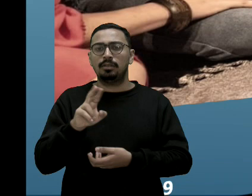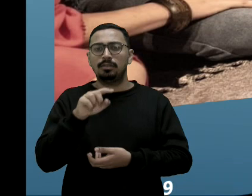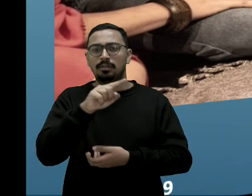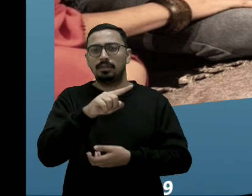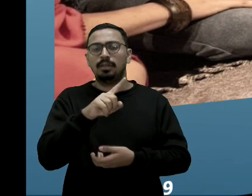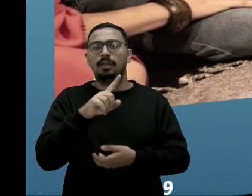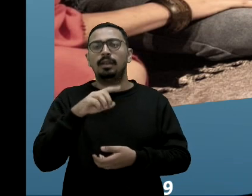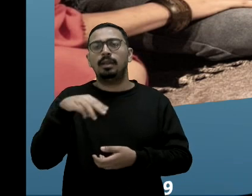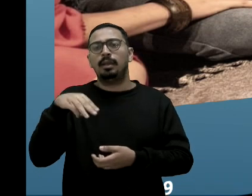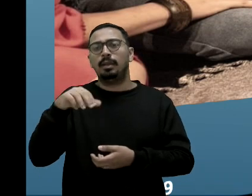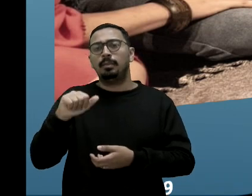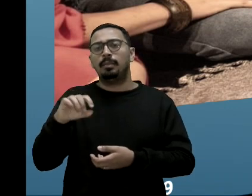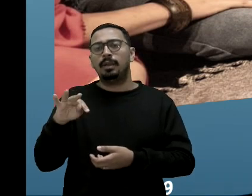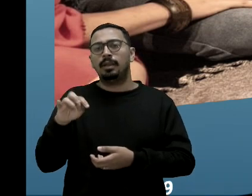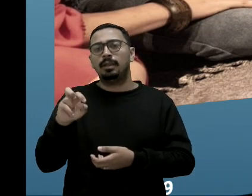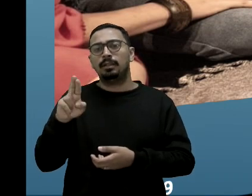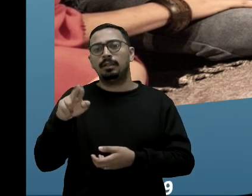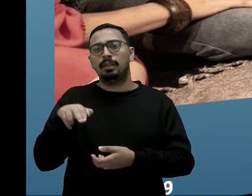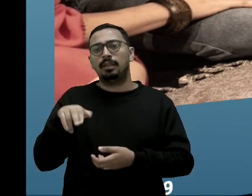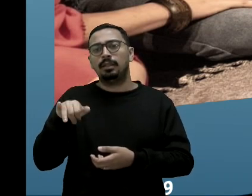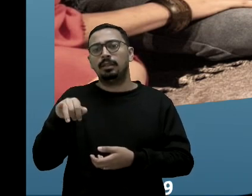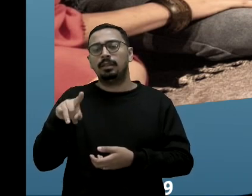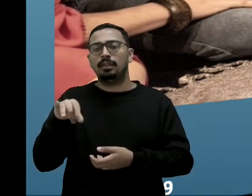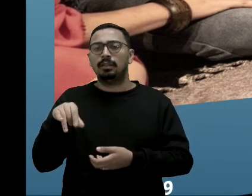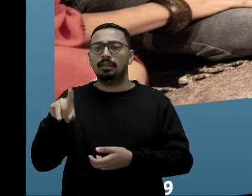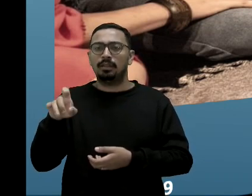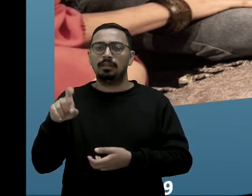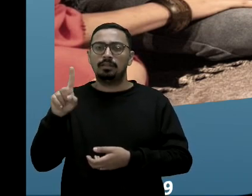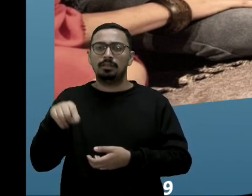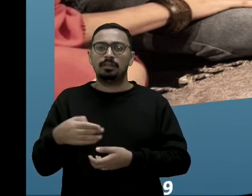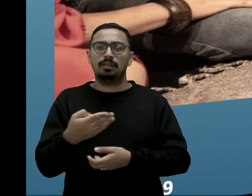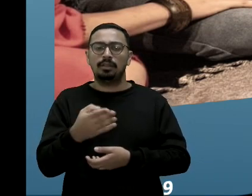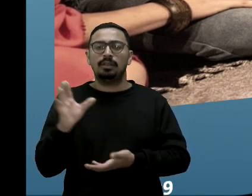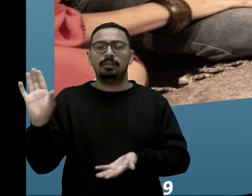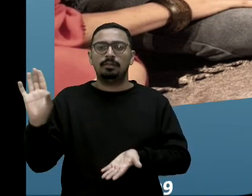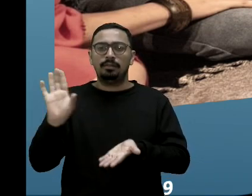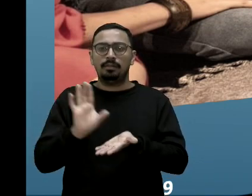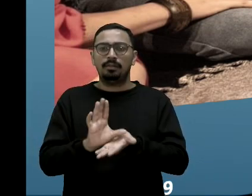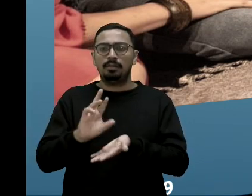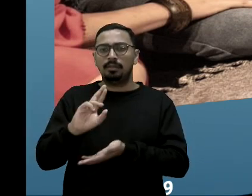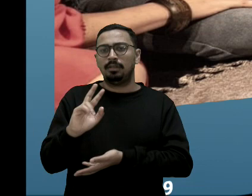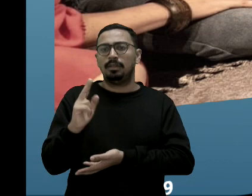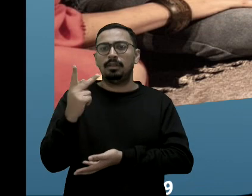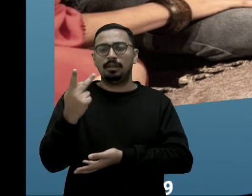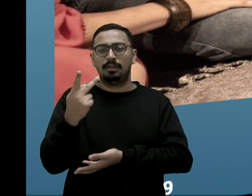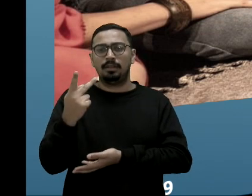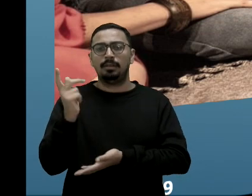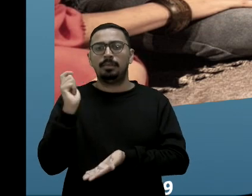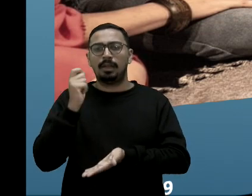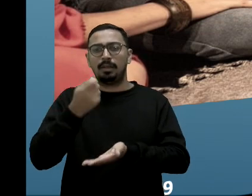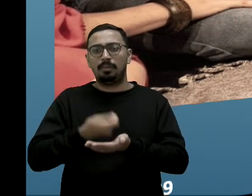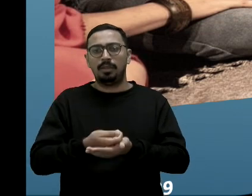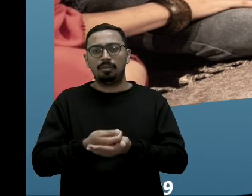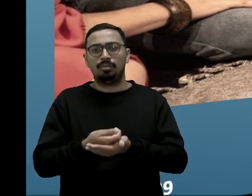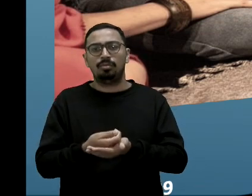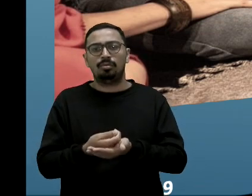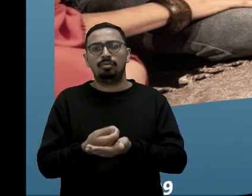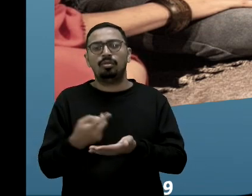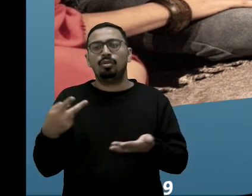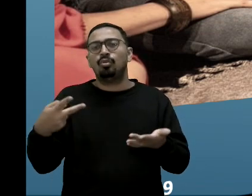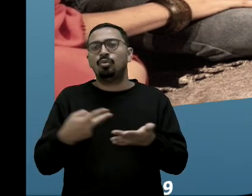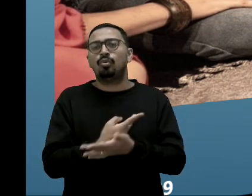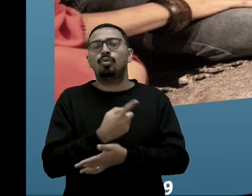maternidade. Só que, infelizmente, essa verba virou RH, virou recursos humanos, pagamento. Não acontece